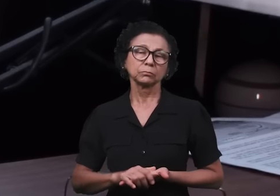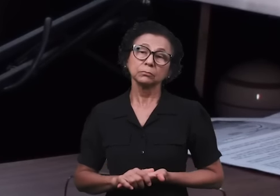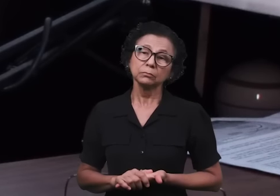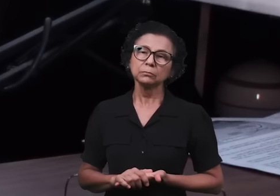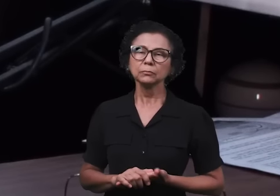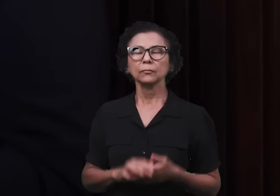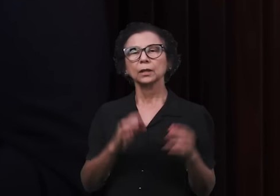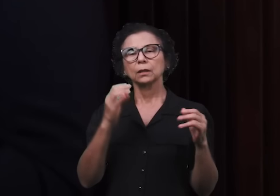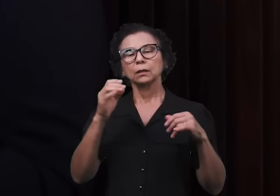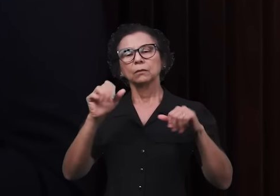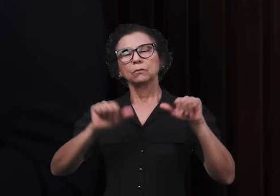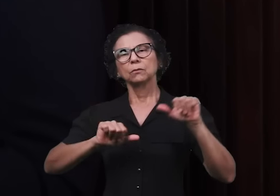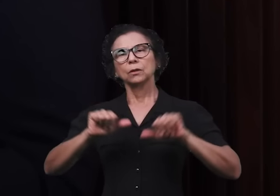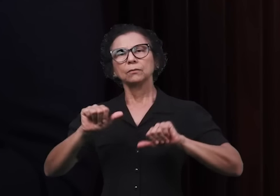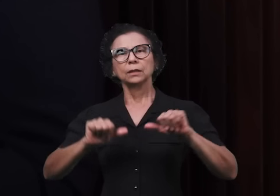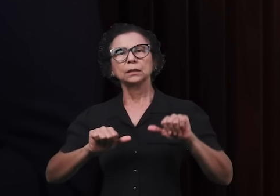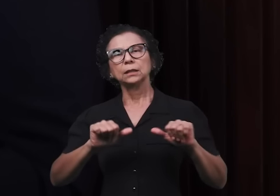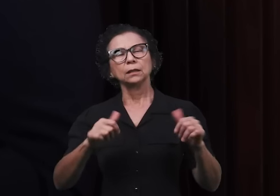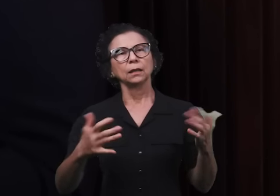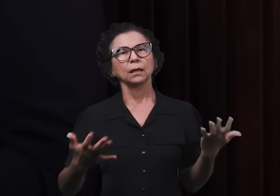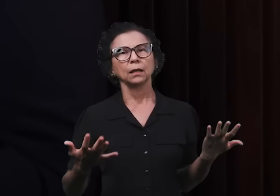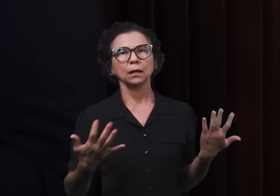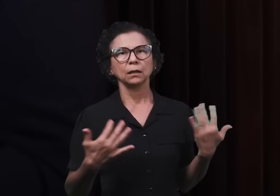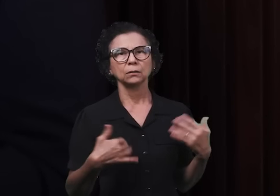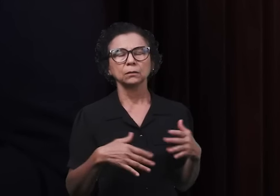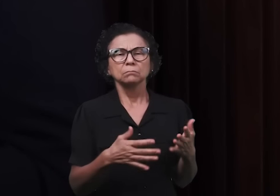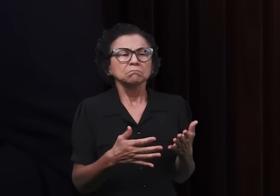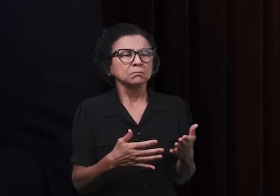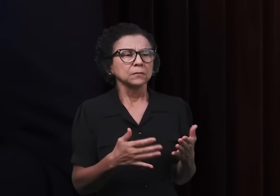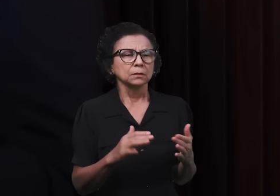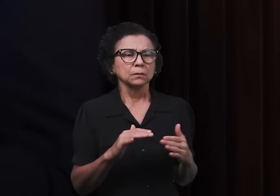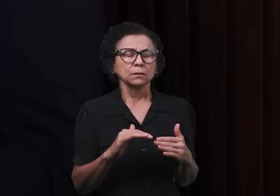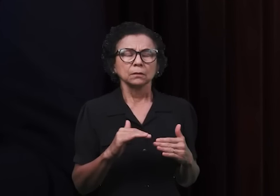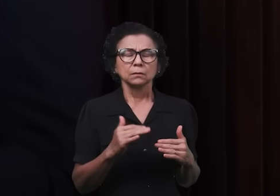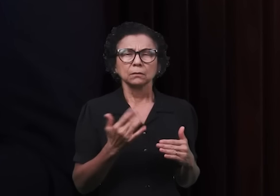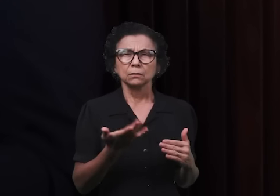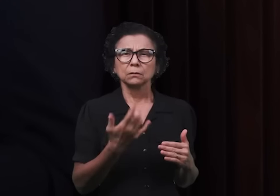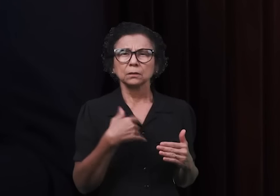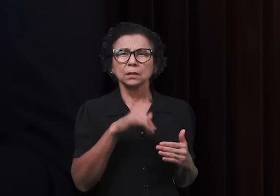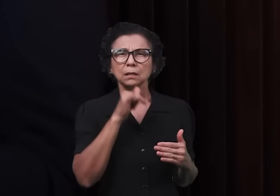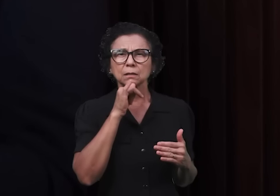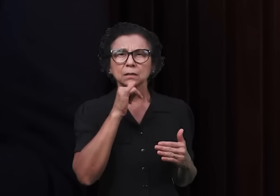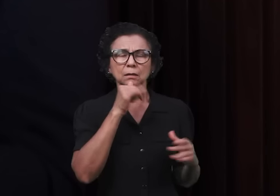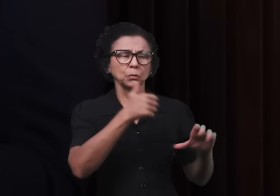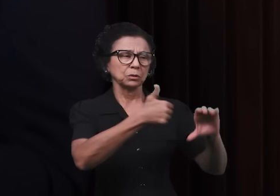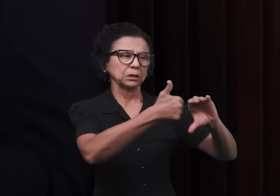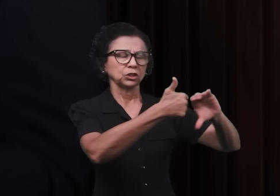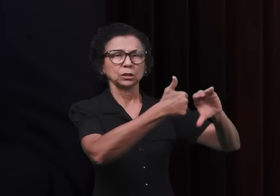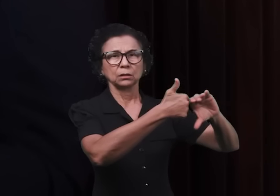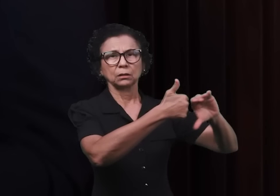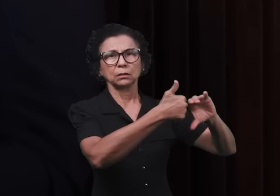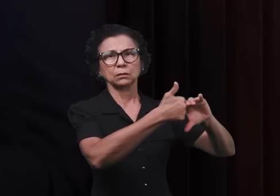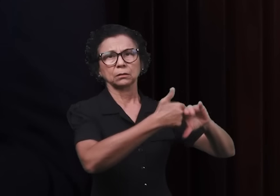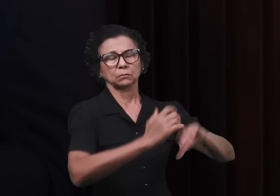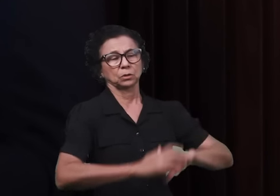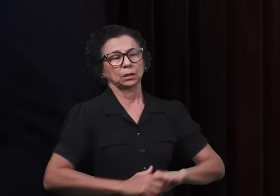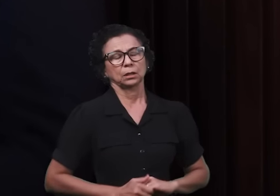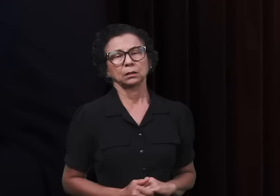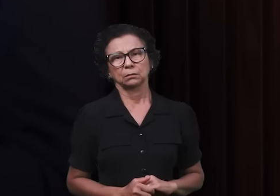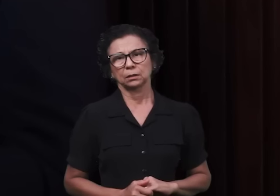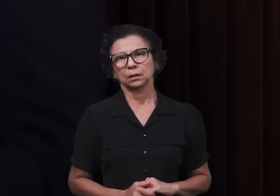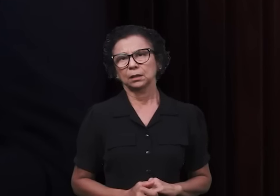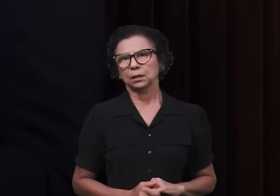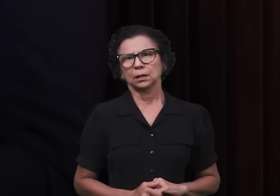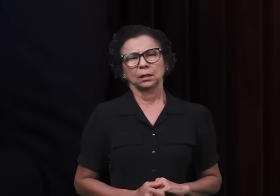nós formos olhar externamente, né, nós teríamos o cristianismo apresentando isso de uma maneira obrigatória, vamos dizer assim, né,